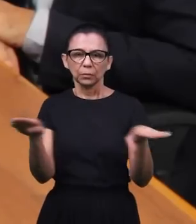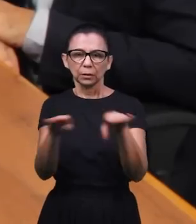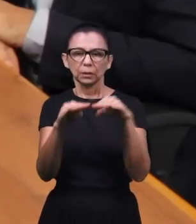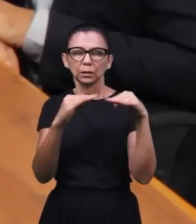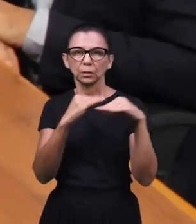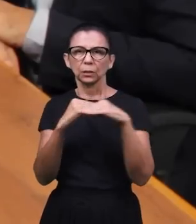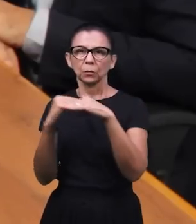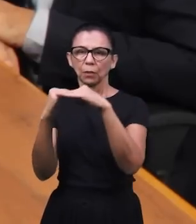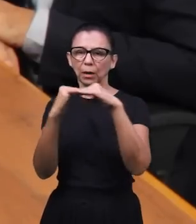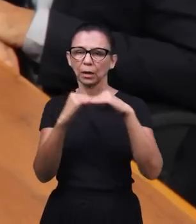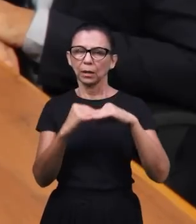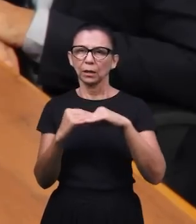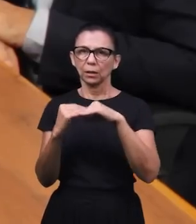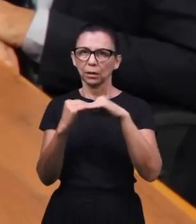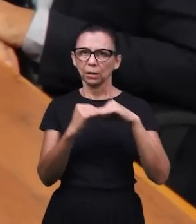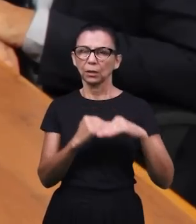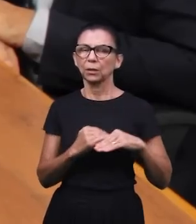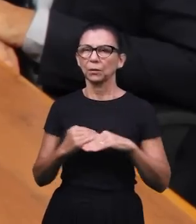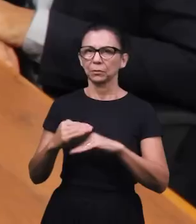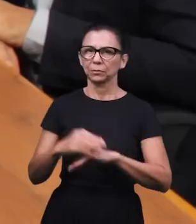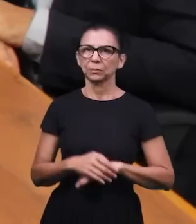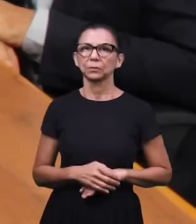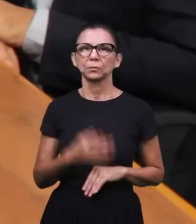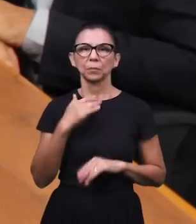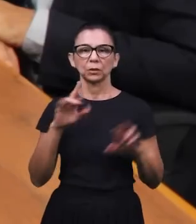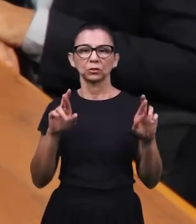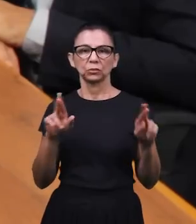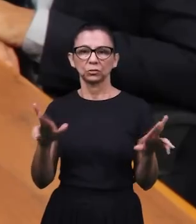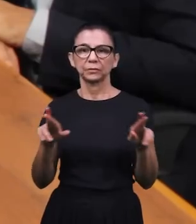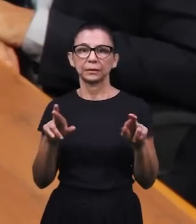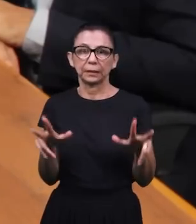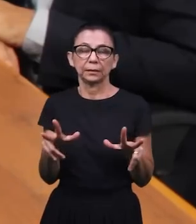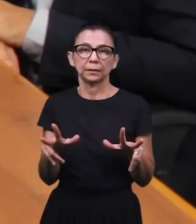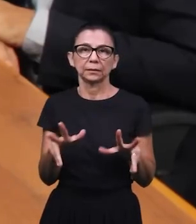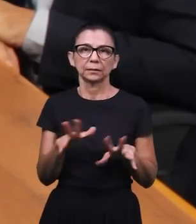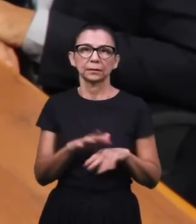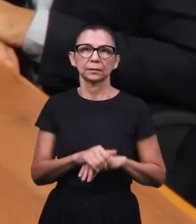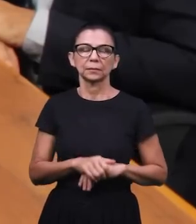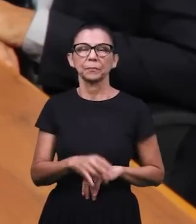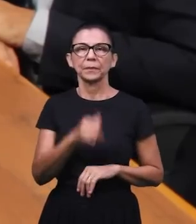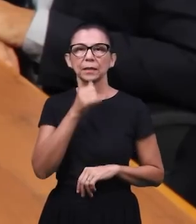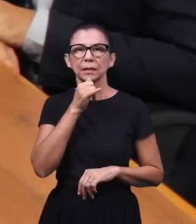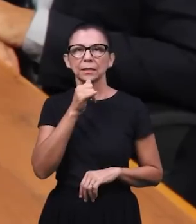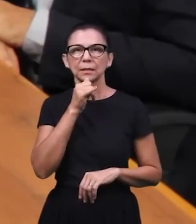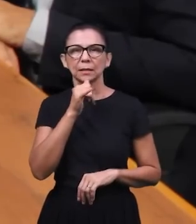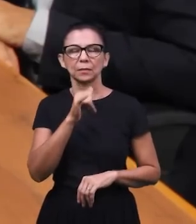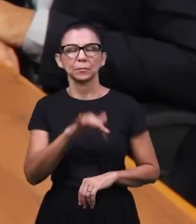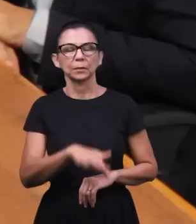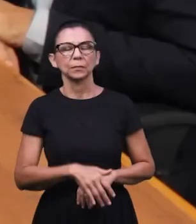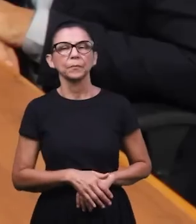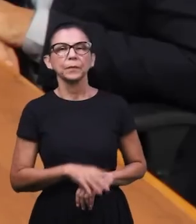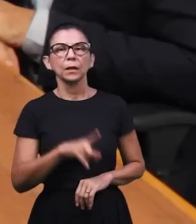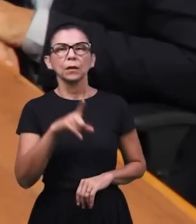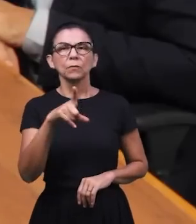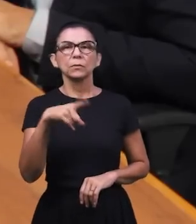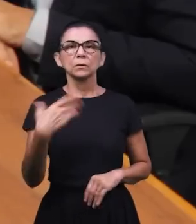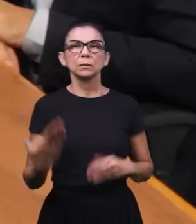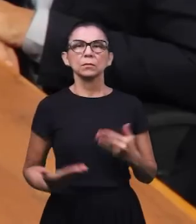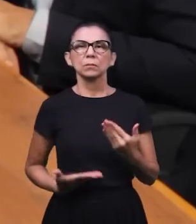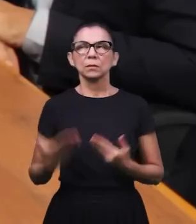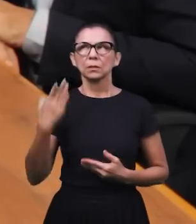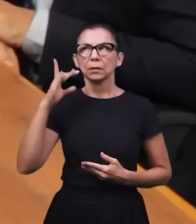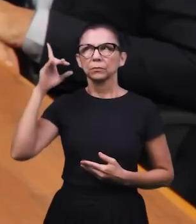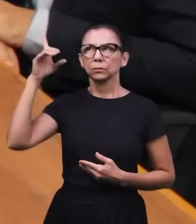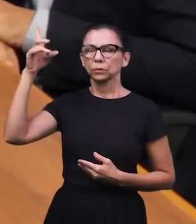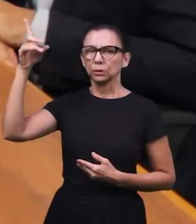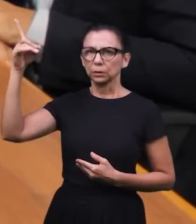os infiéis. Então Paulo escreve aqui, o cristão não pode se unir a um incrédulo.